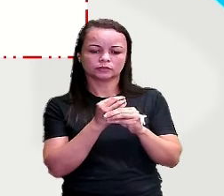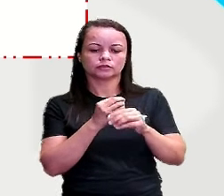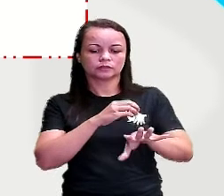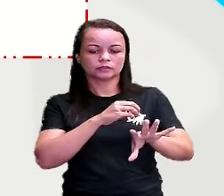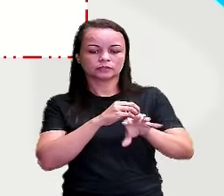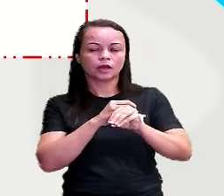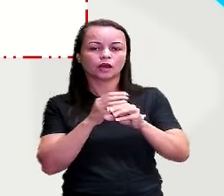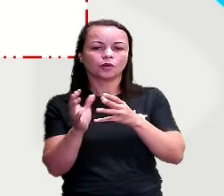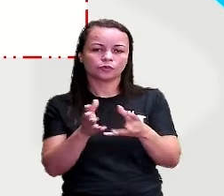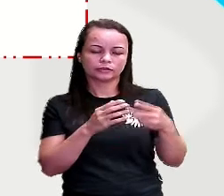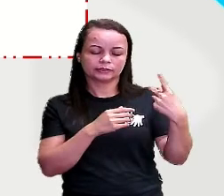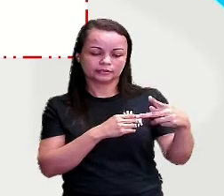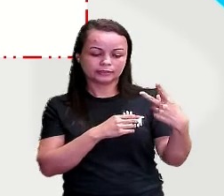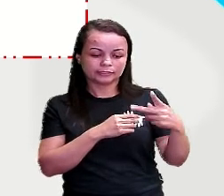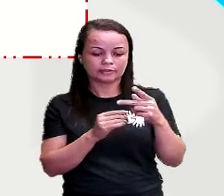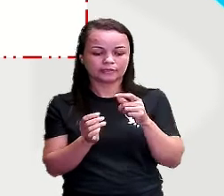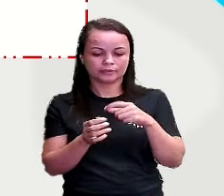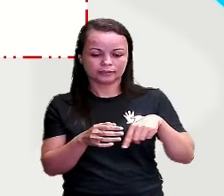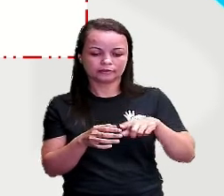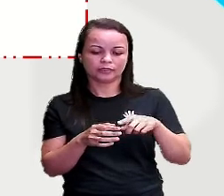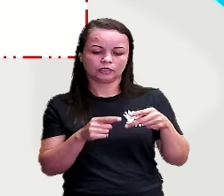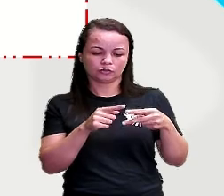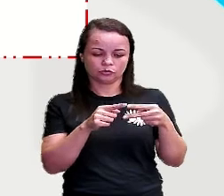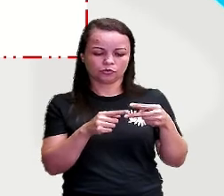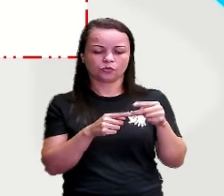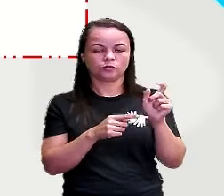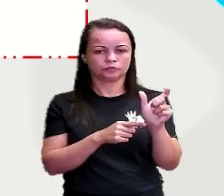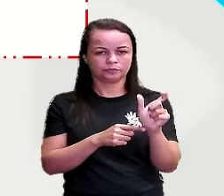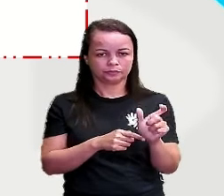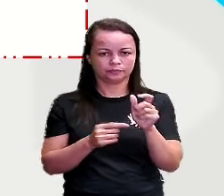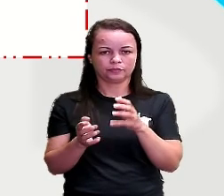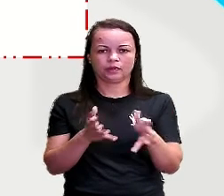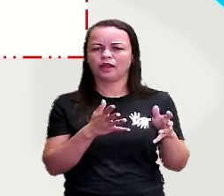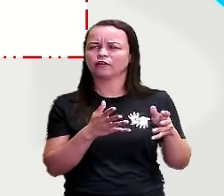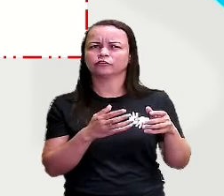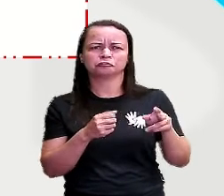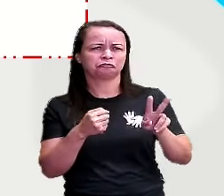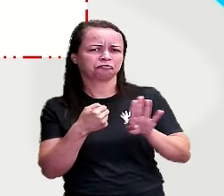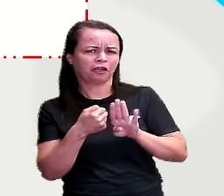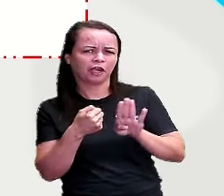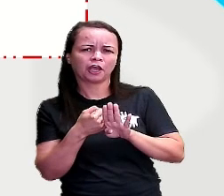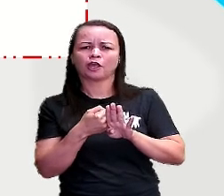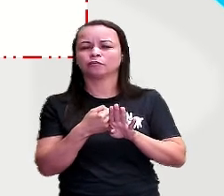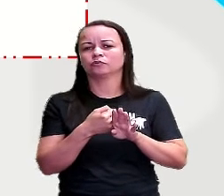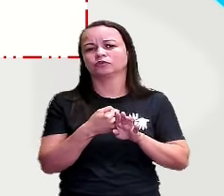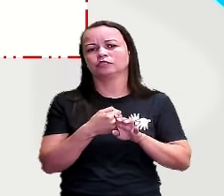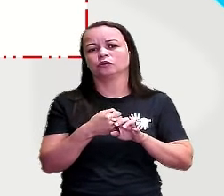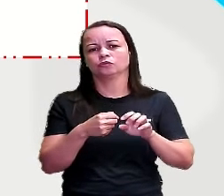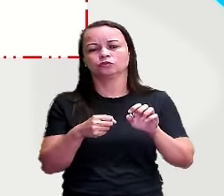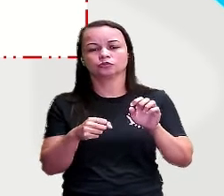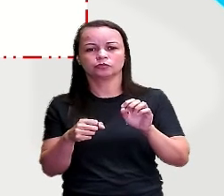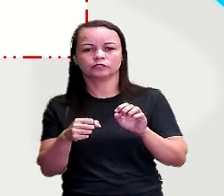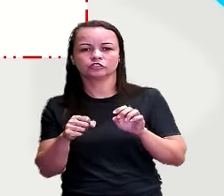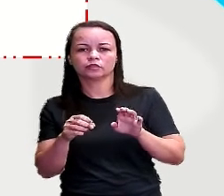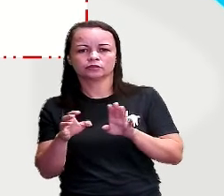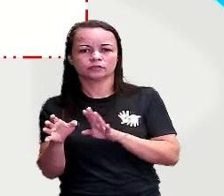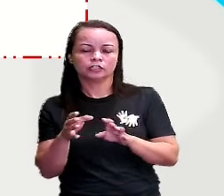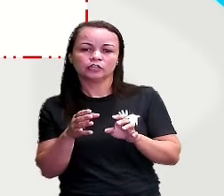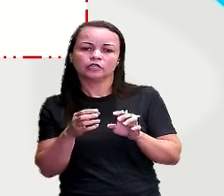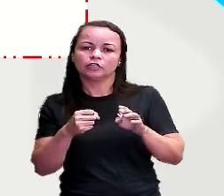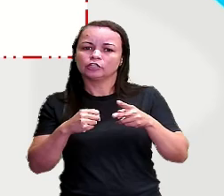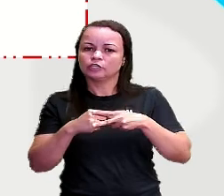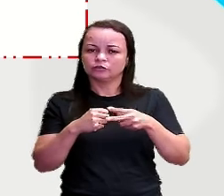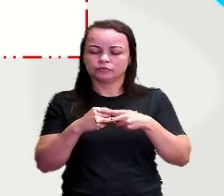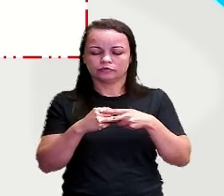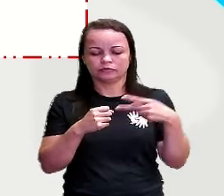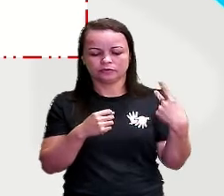sentido de uma única classe gramatical, com valor aí, por exemplo, de um verbo, de um substantivo, de uma preposição. Nesse caso aqui,